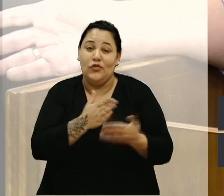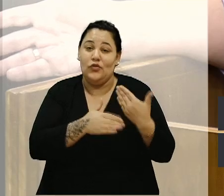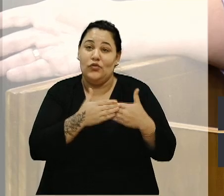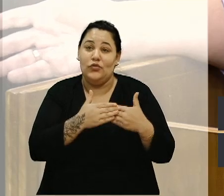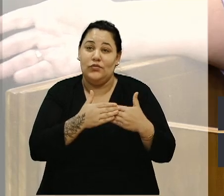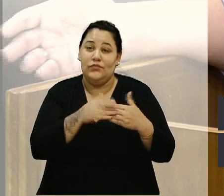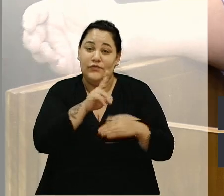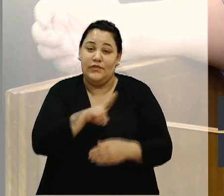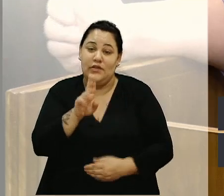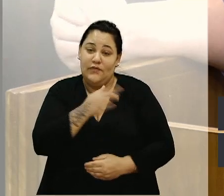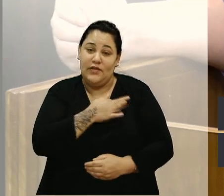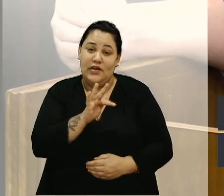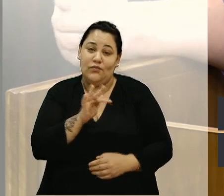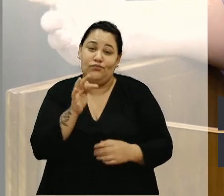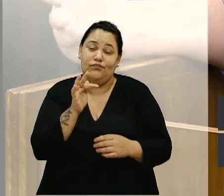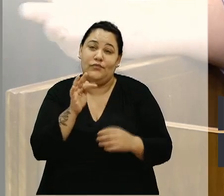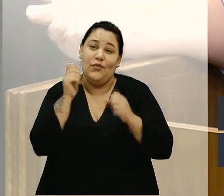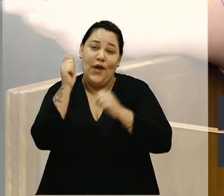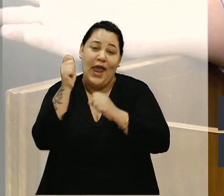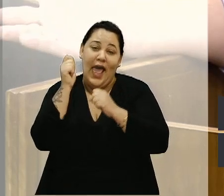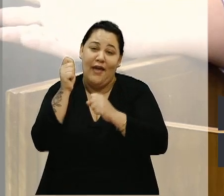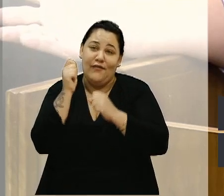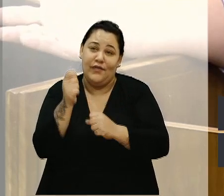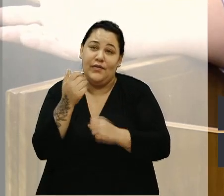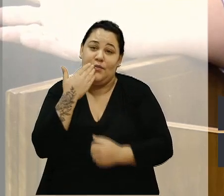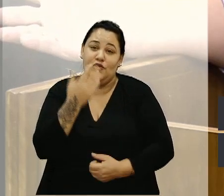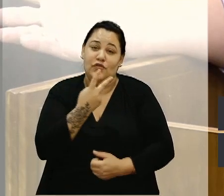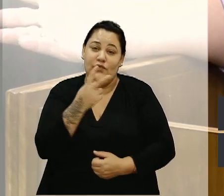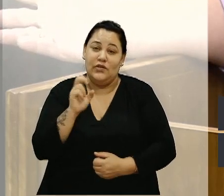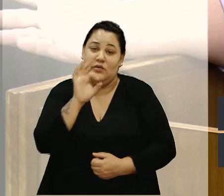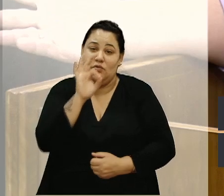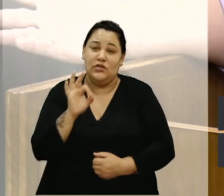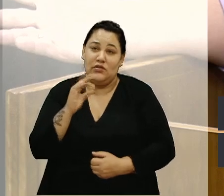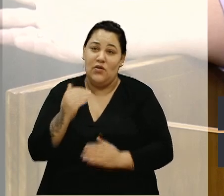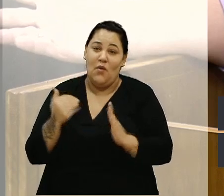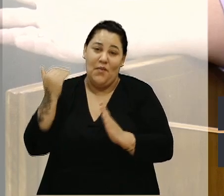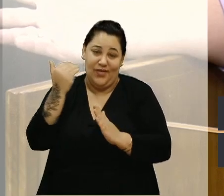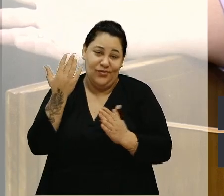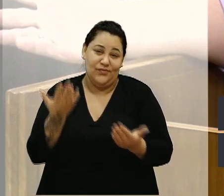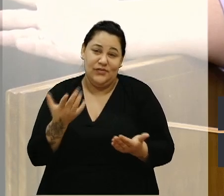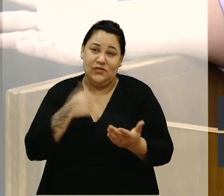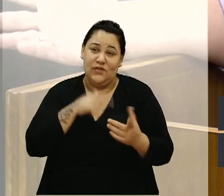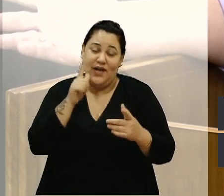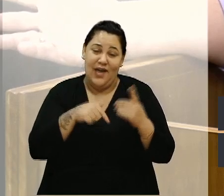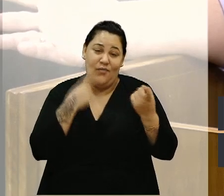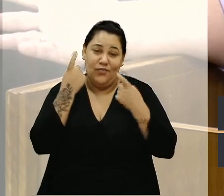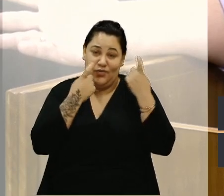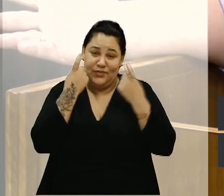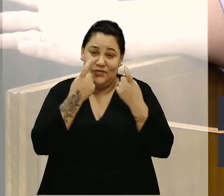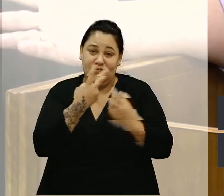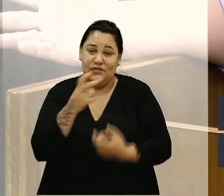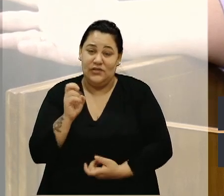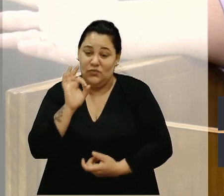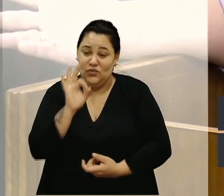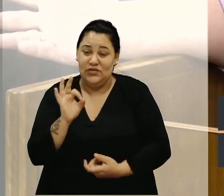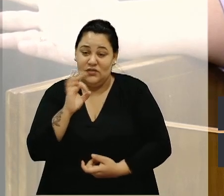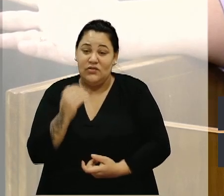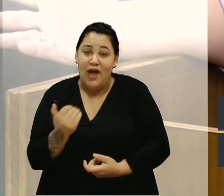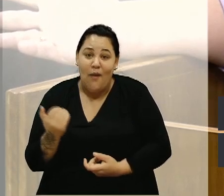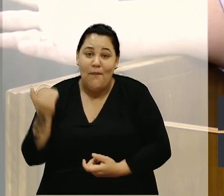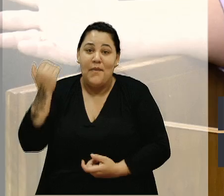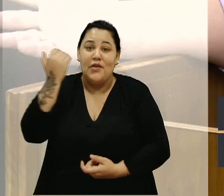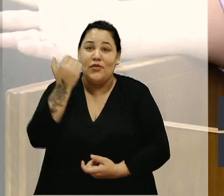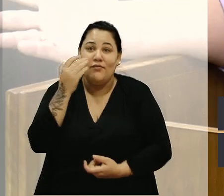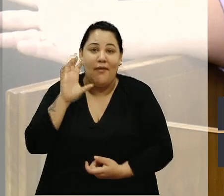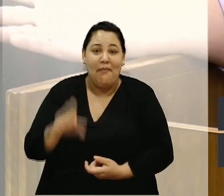greve e ainda estão pedindo 25% de aumento. Então, é uma preocupação. 25% de aumento vai tirar